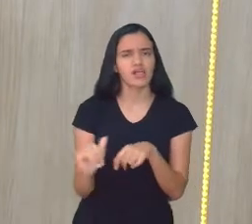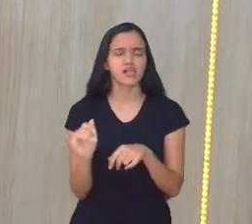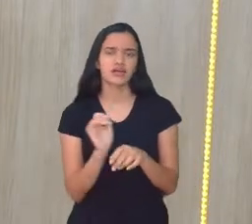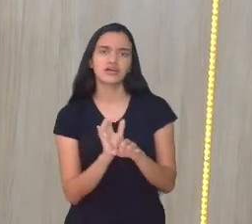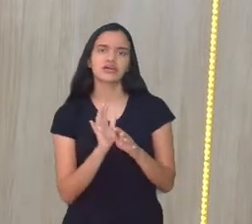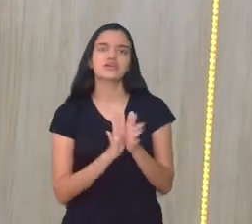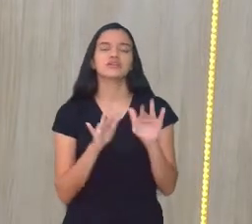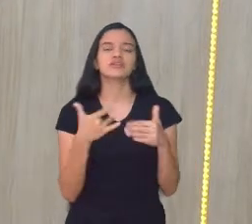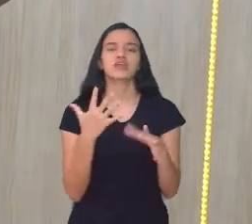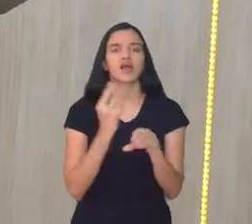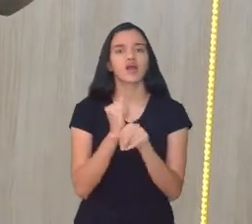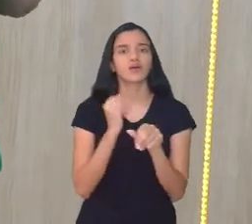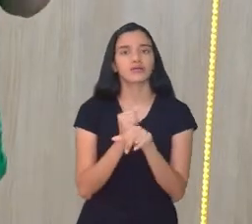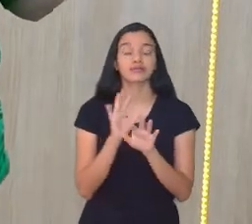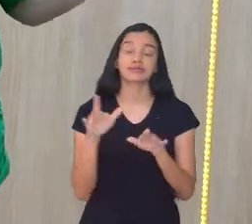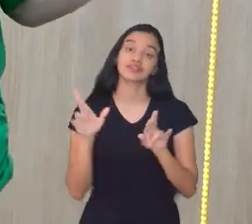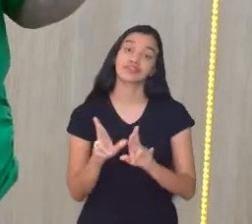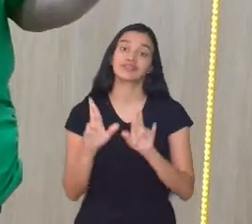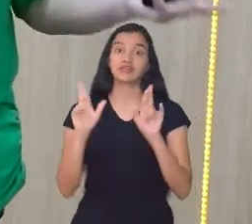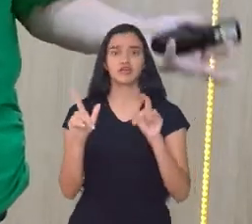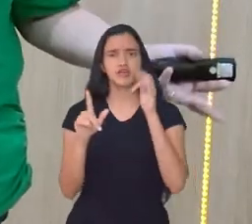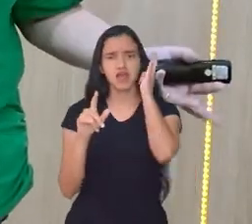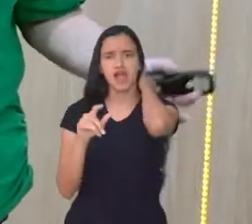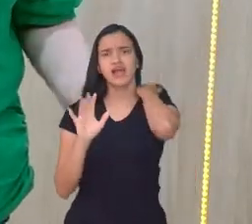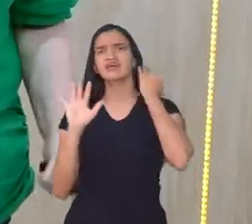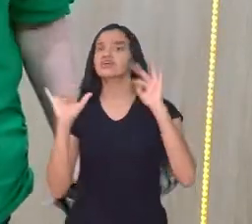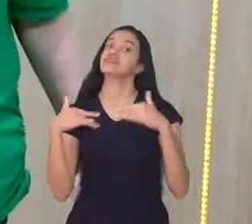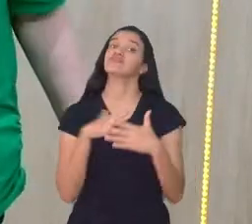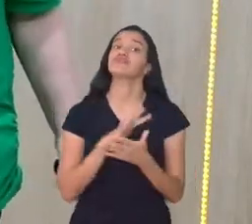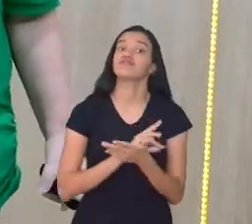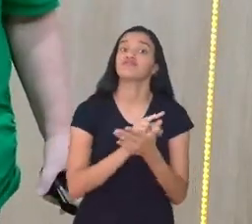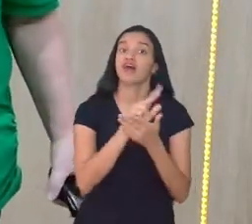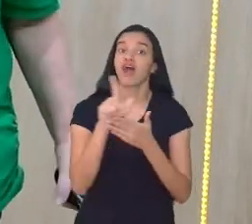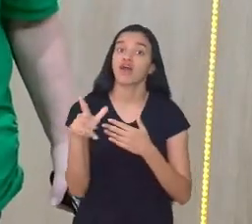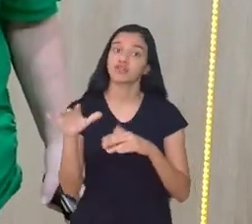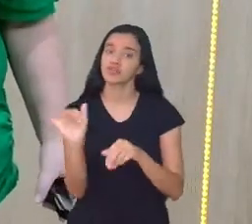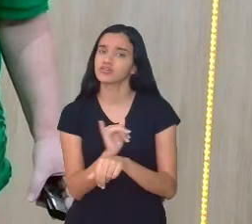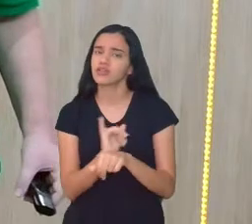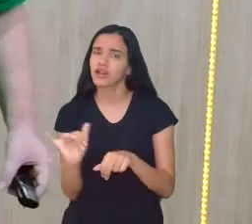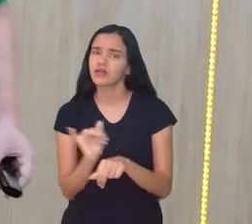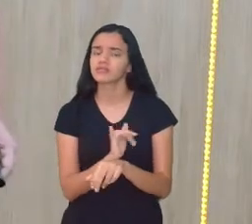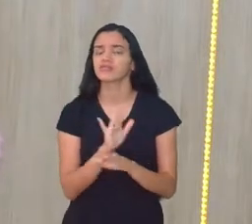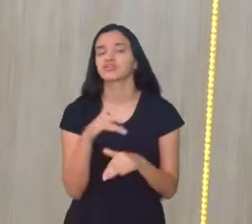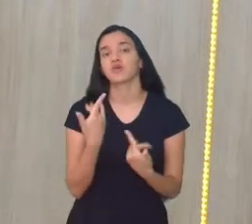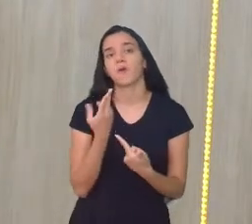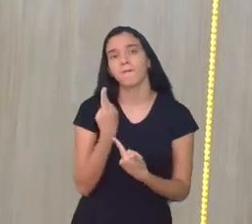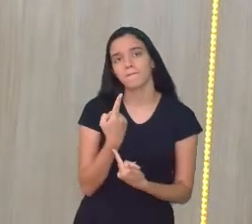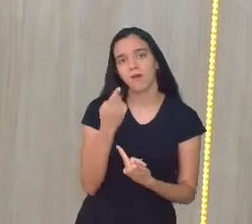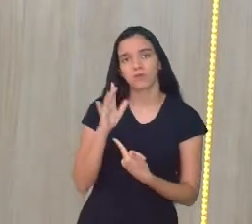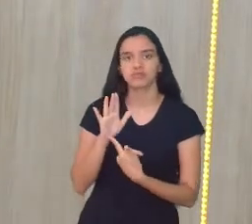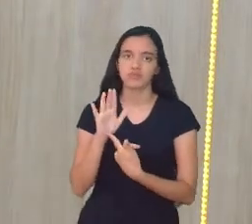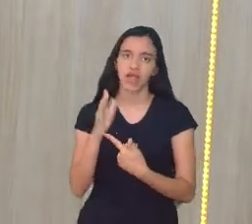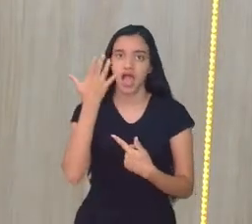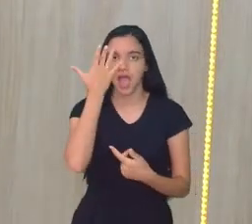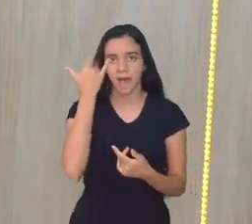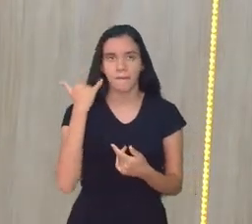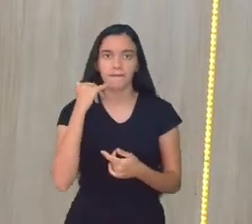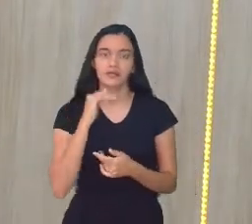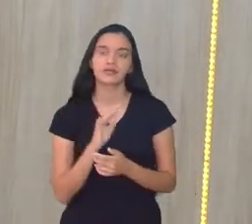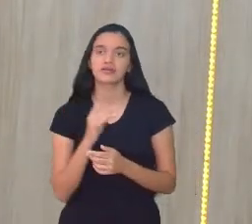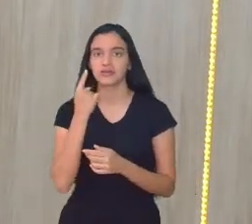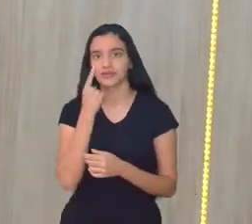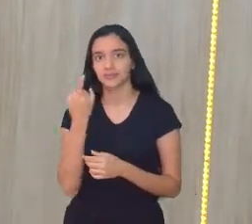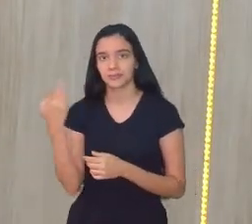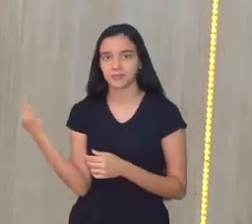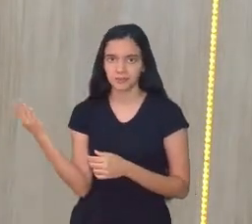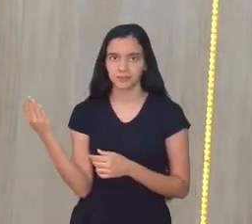fico dizendo que vocês podem, matemática pode fazer de diversas maneiras, e eu termino só mostrando uma. Amanhã eu trago para